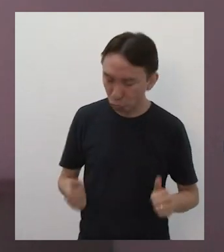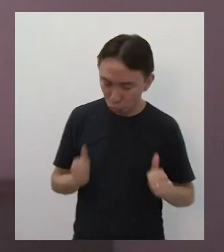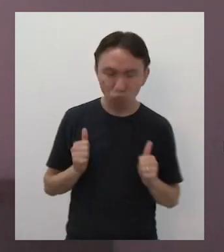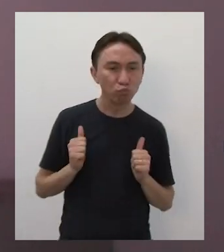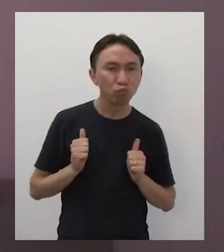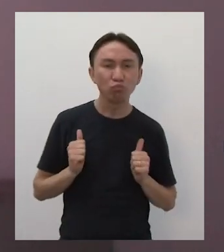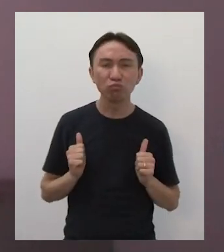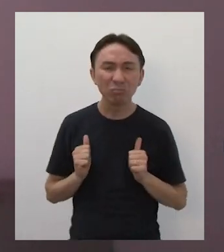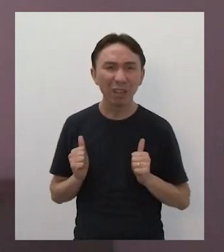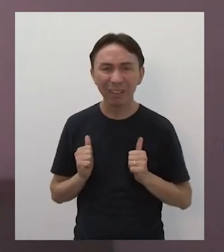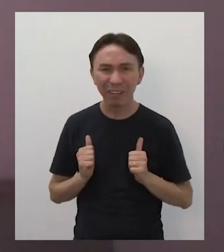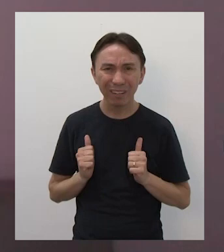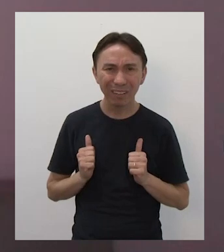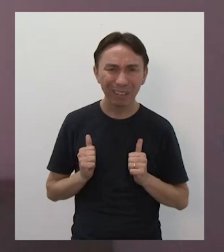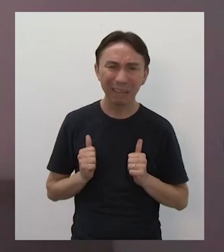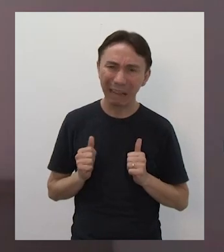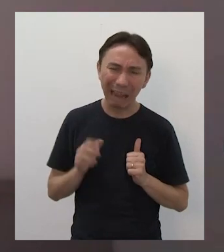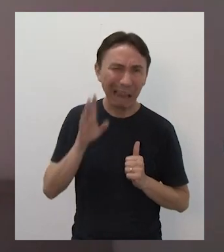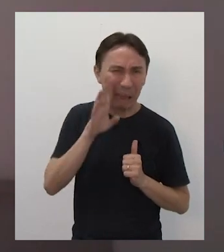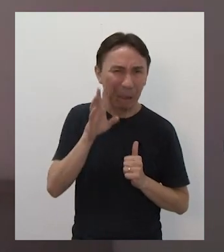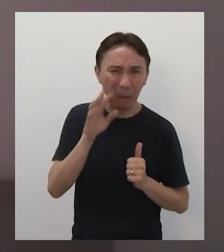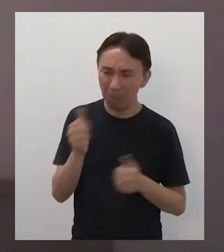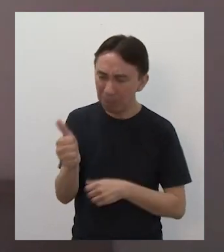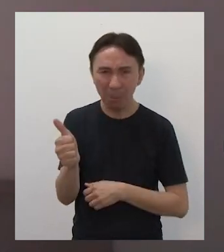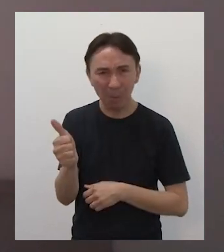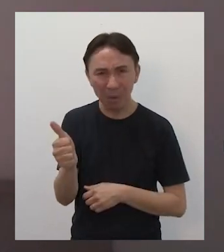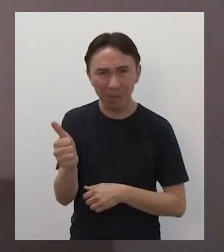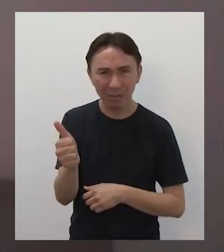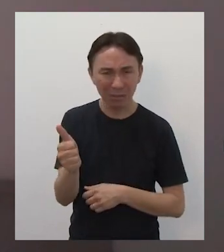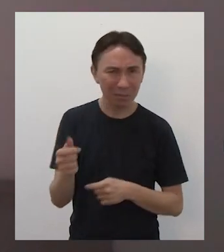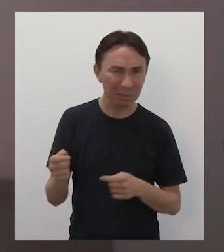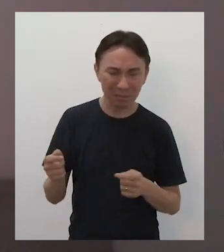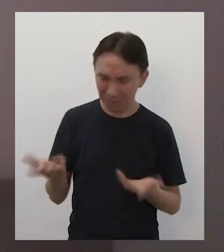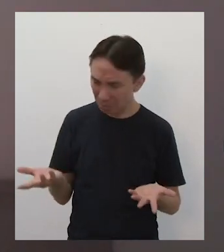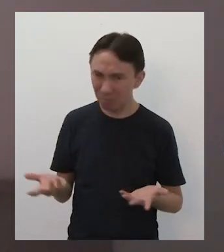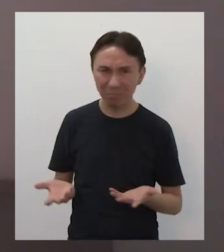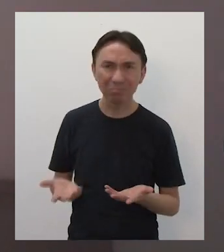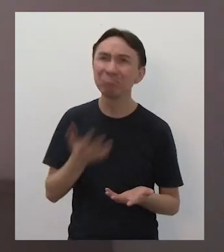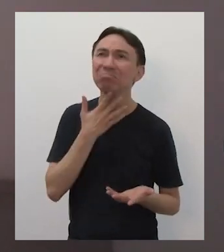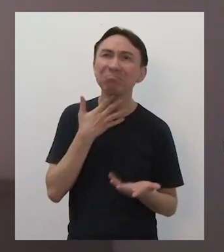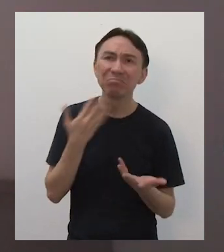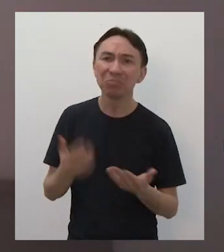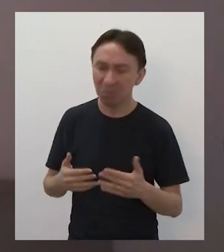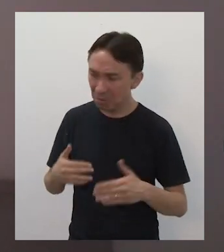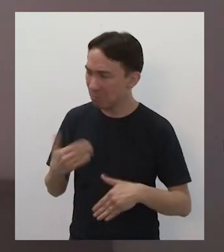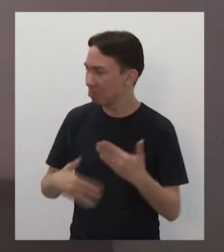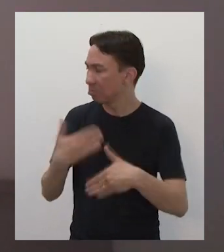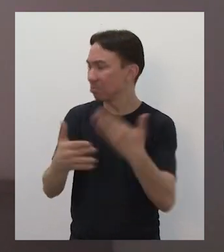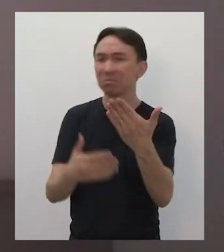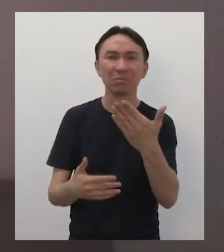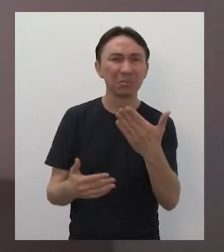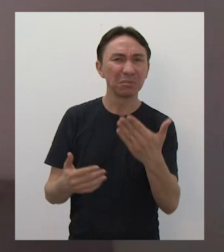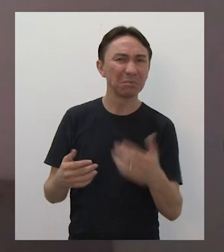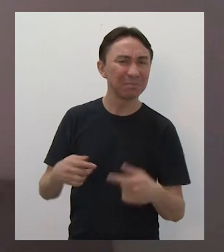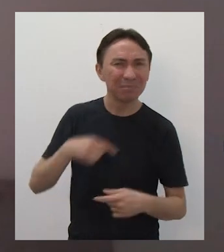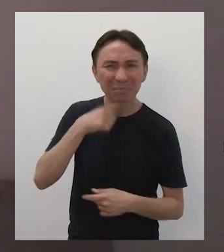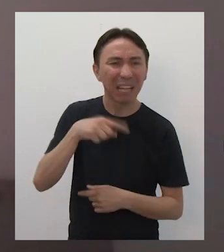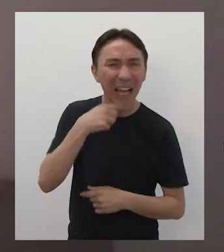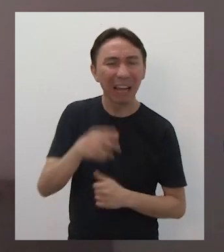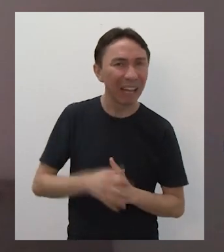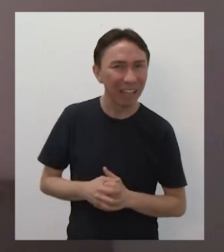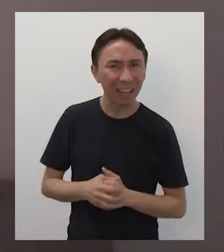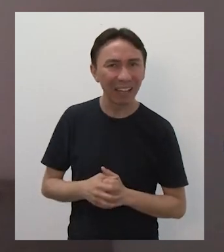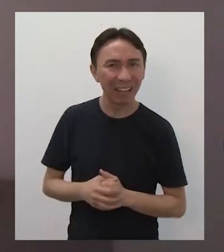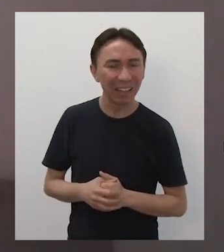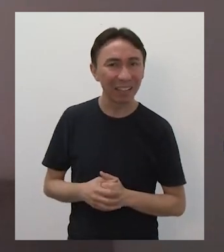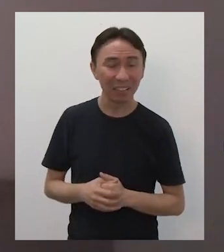acomodado? Será que tá legal assim? Será que eu não quero ir mais longe? Como eu falei, né? Eu ponho a lente da beleza.